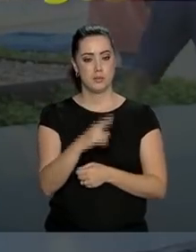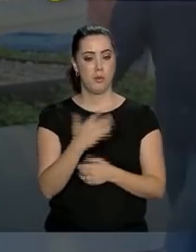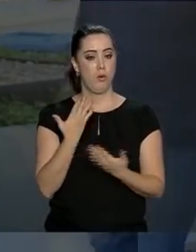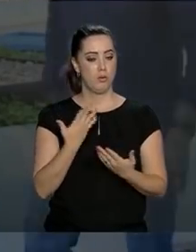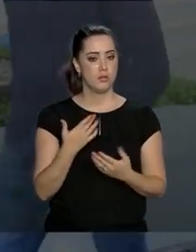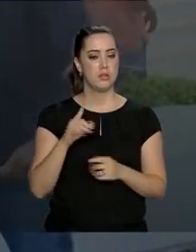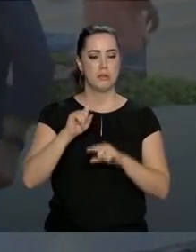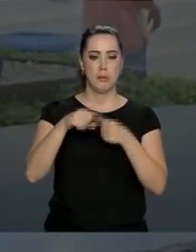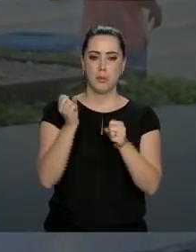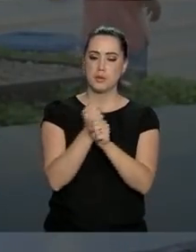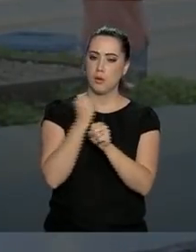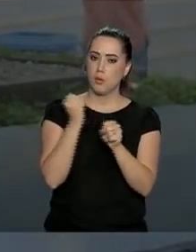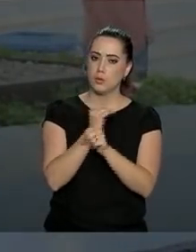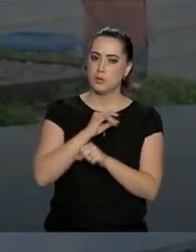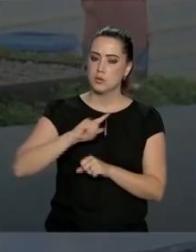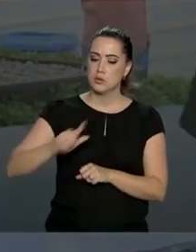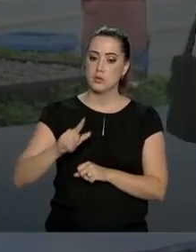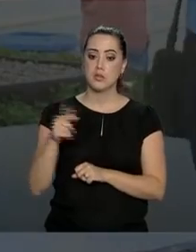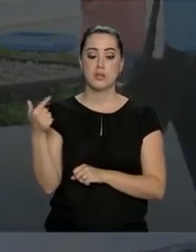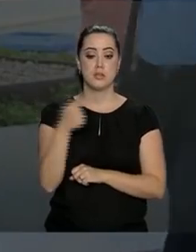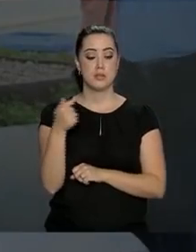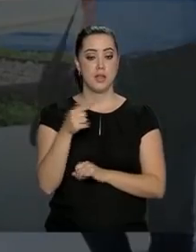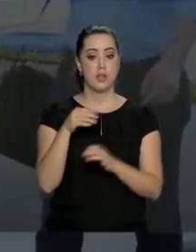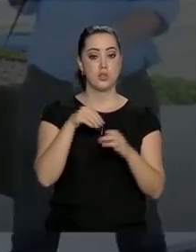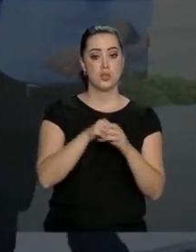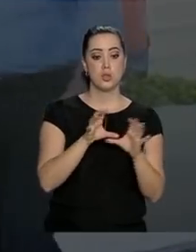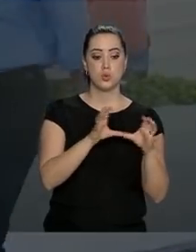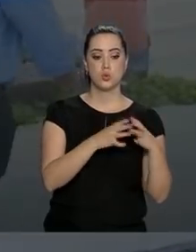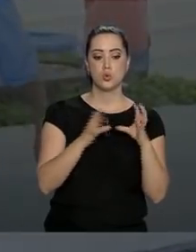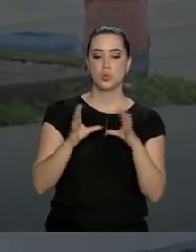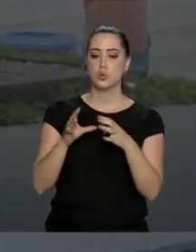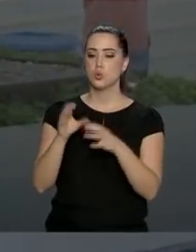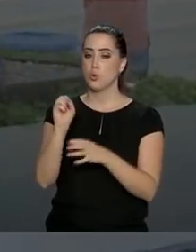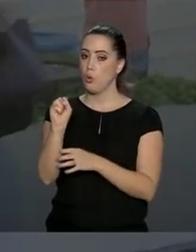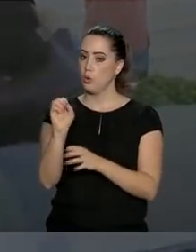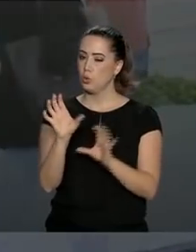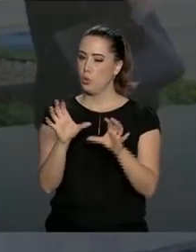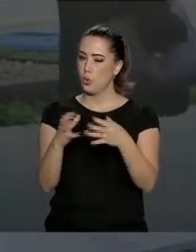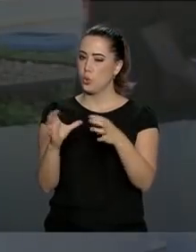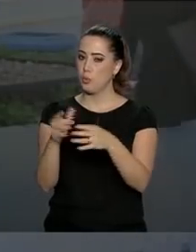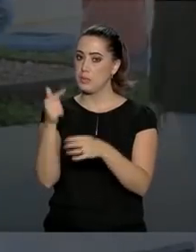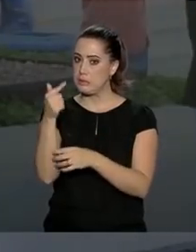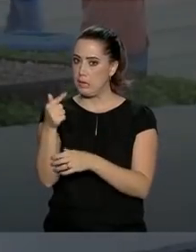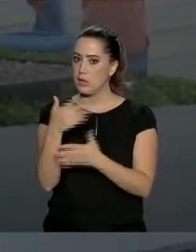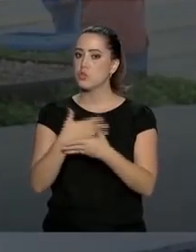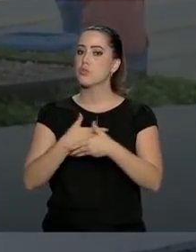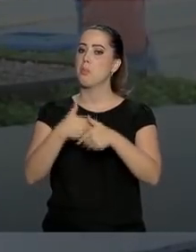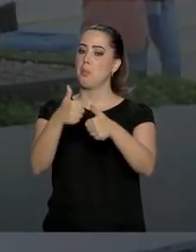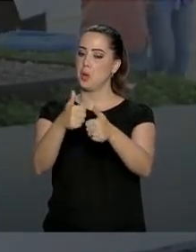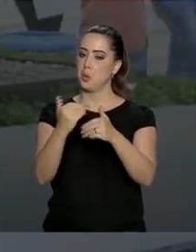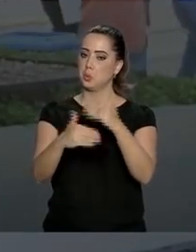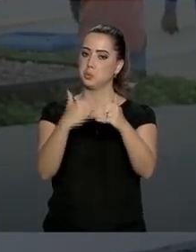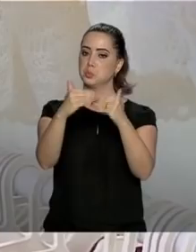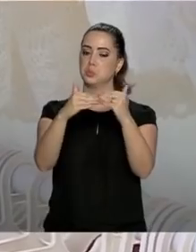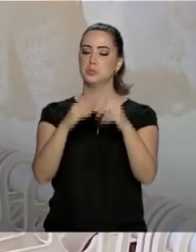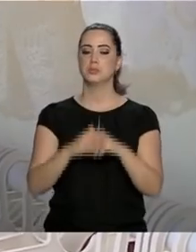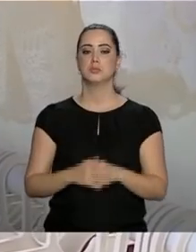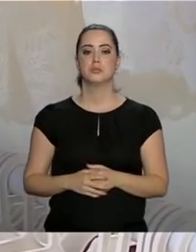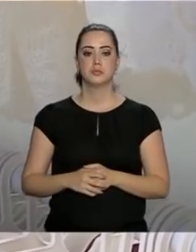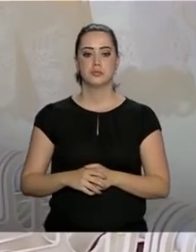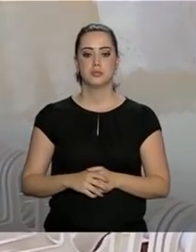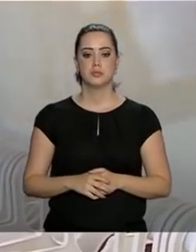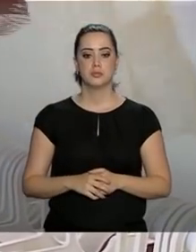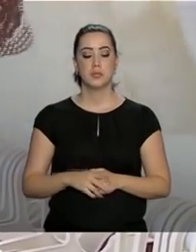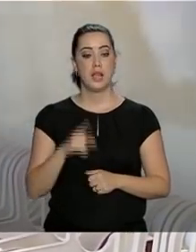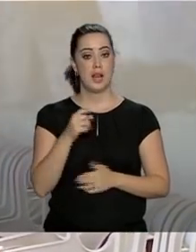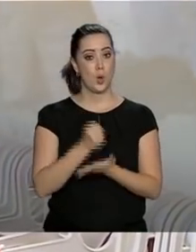a construção civil. E 7 dos 8 setores pesquisados registraram aumento no número de vagas.